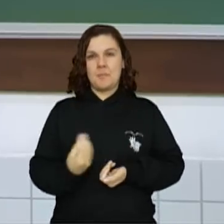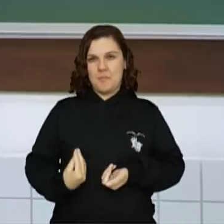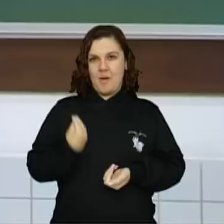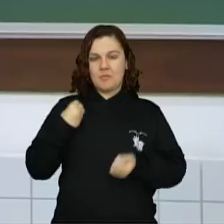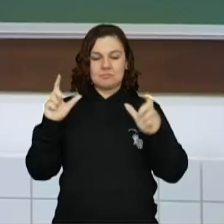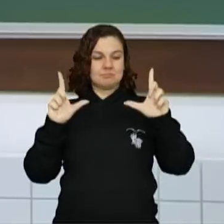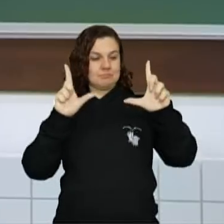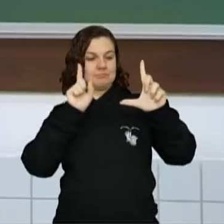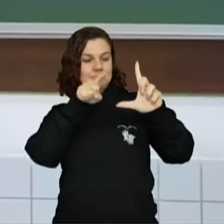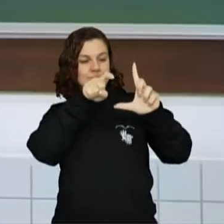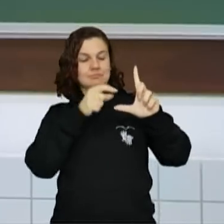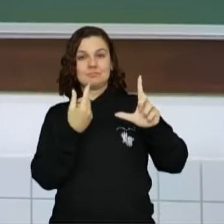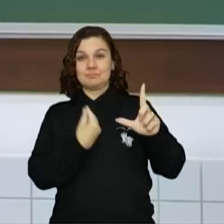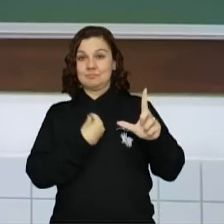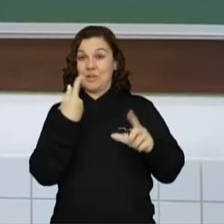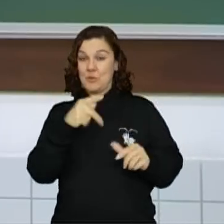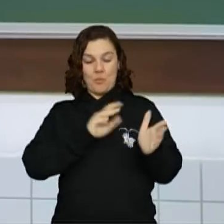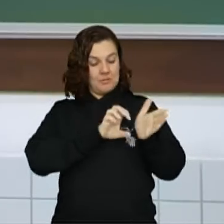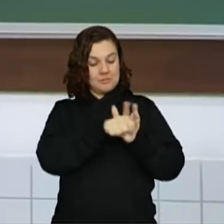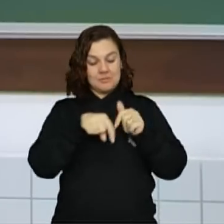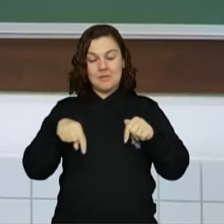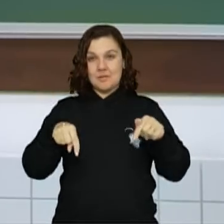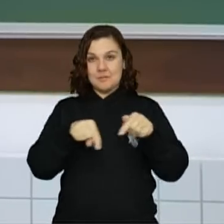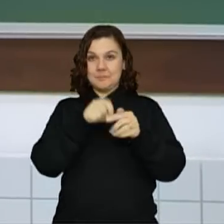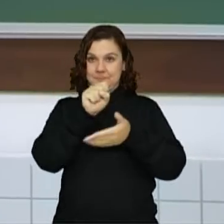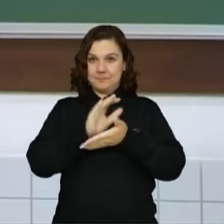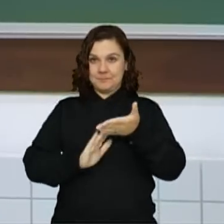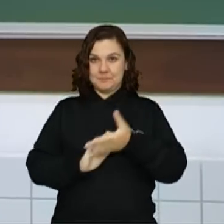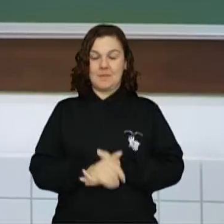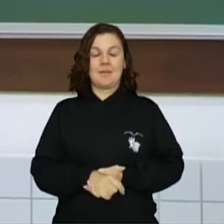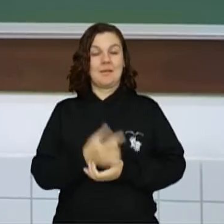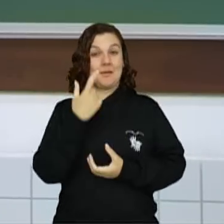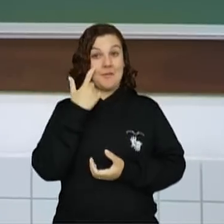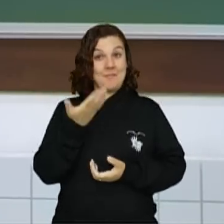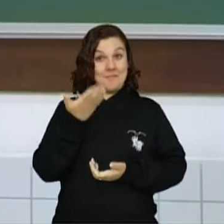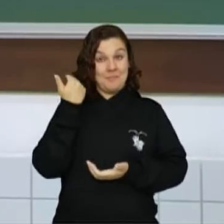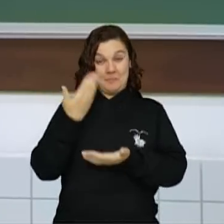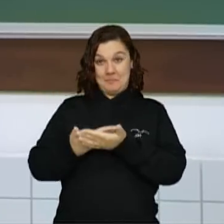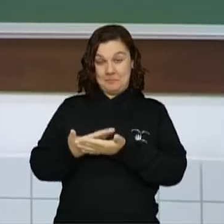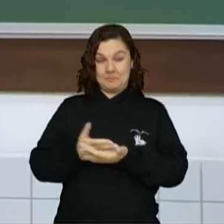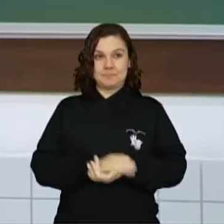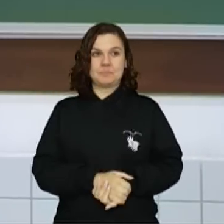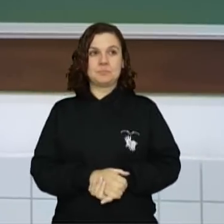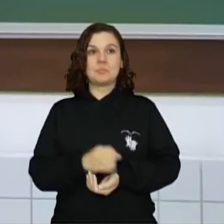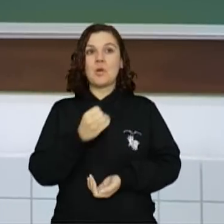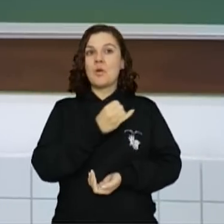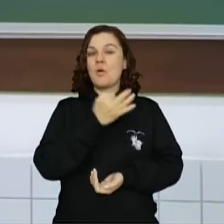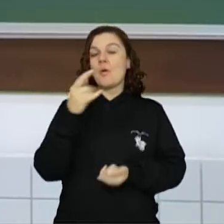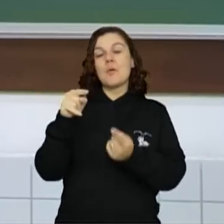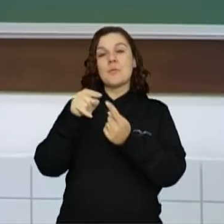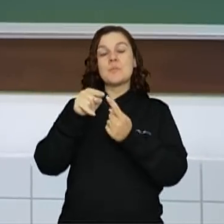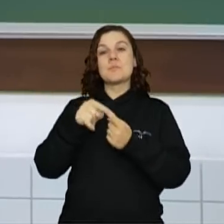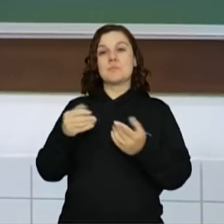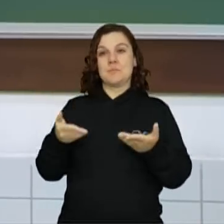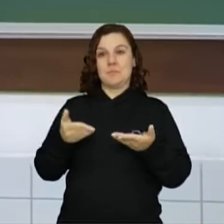presença de vocês aí no Classroom, realizando uma atividade. Vamos para a nossa aula. Quais são os